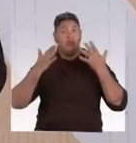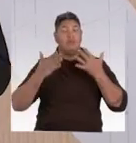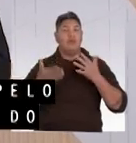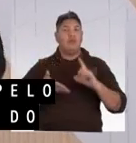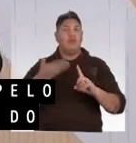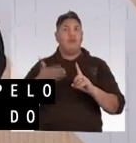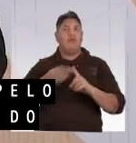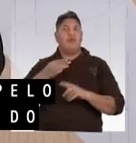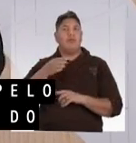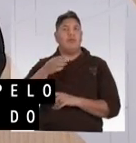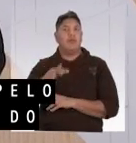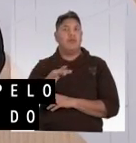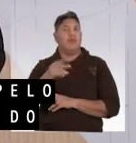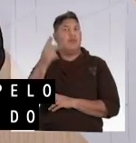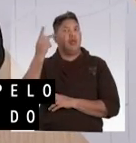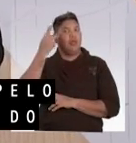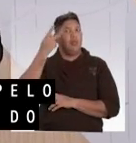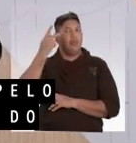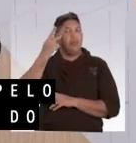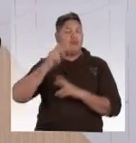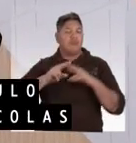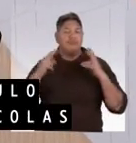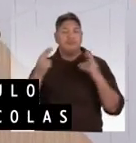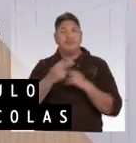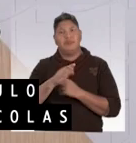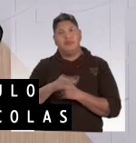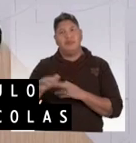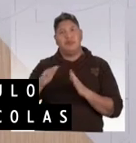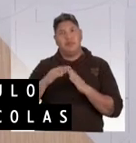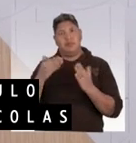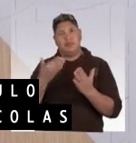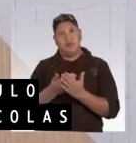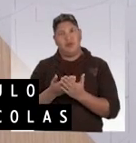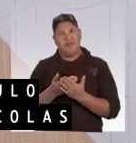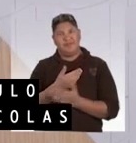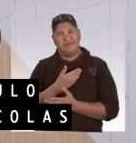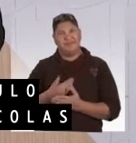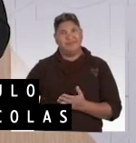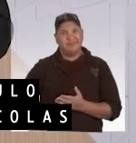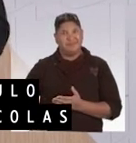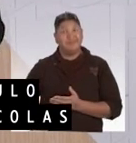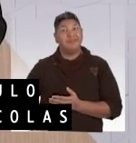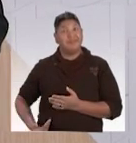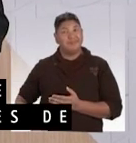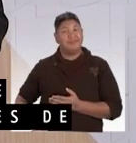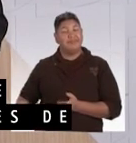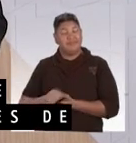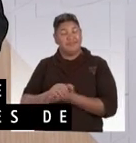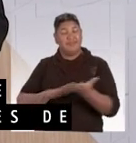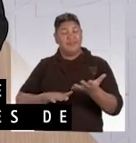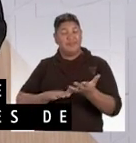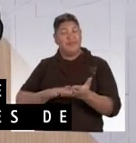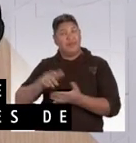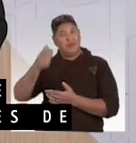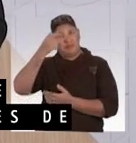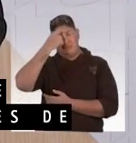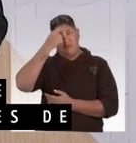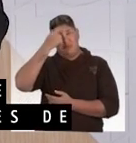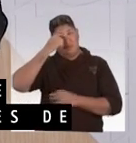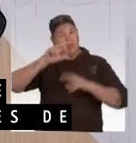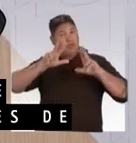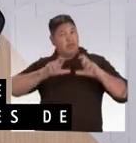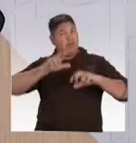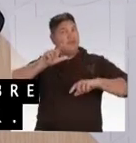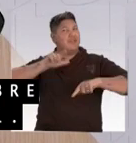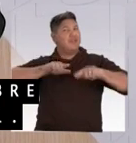Um evento promovido pelo Ministério Público do Trabalho em São Paulo reuniu crianças de escolas da rede pública de ensino para atividades